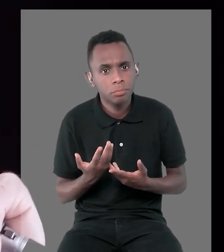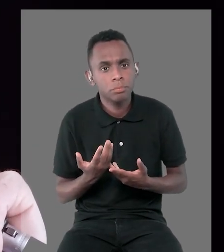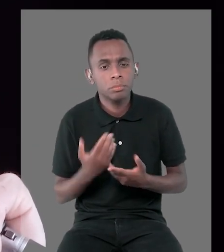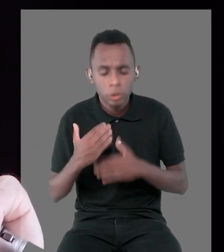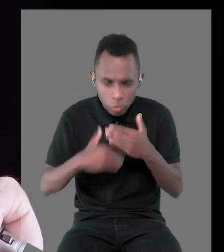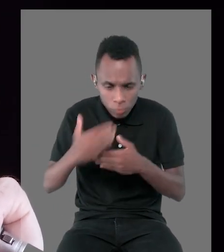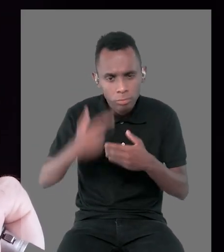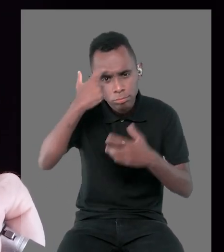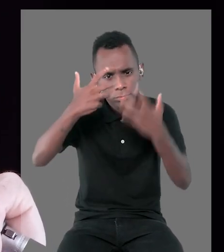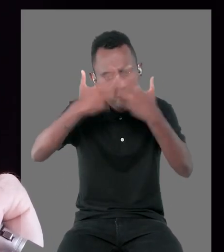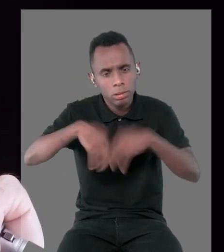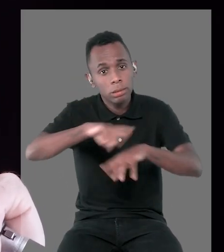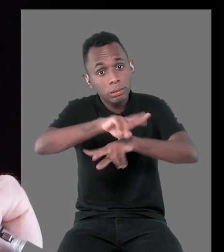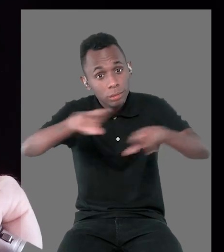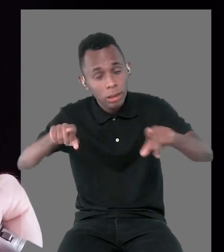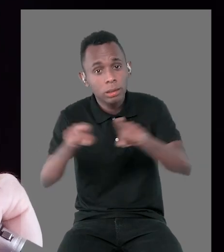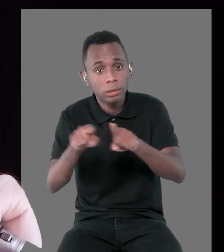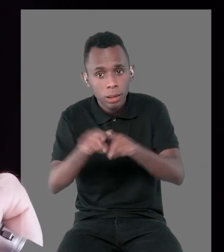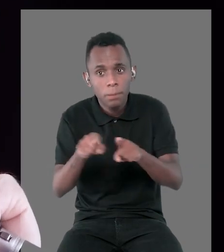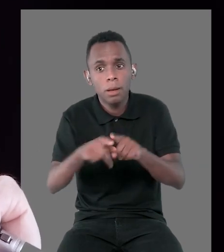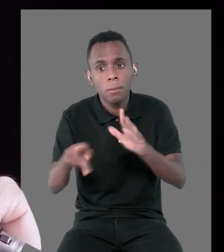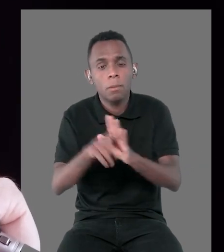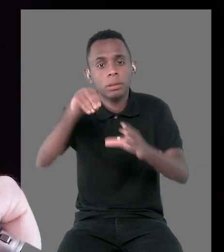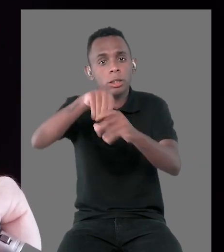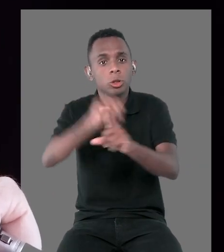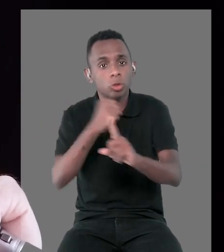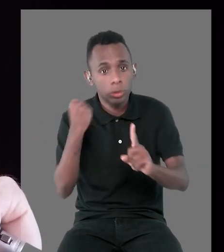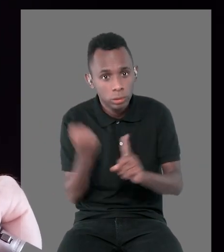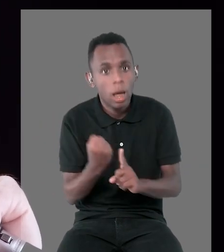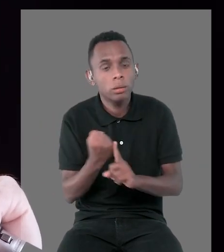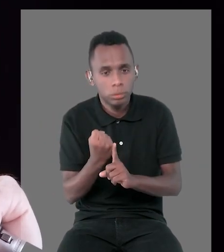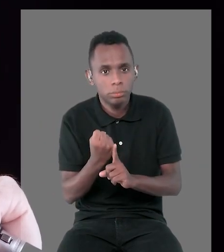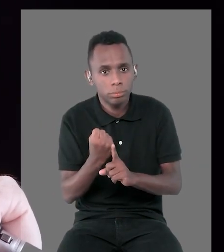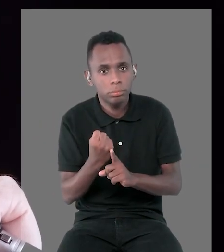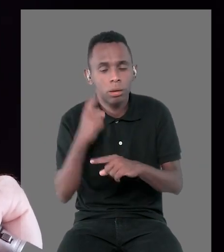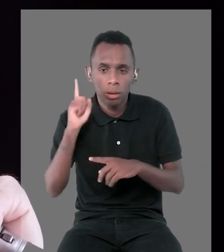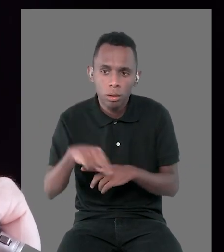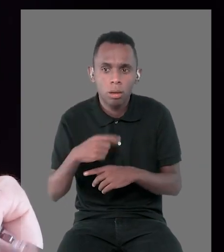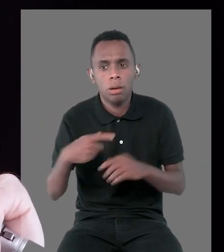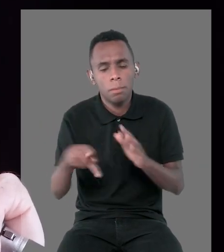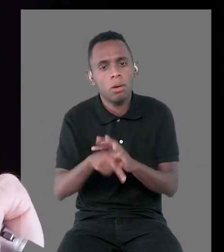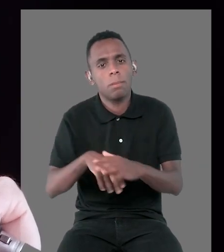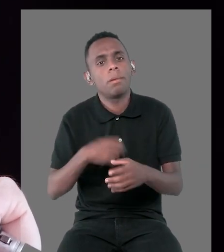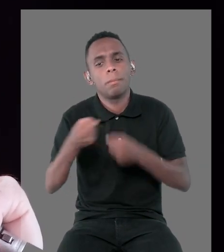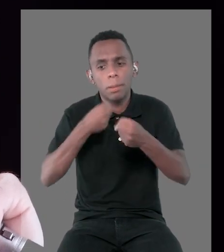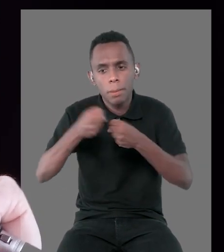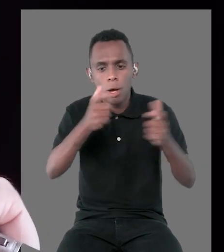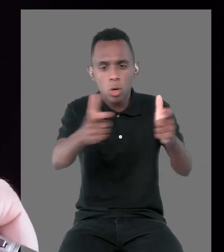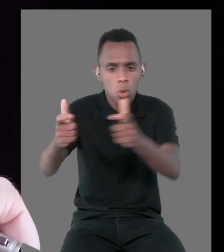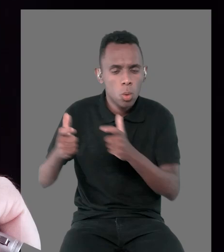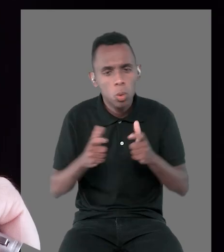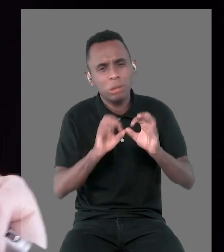ia construir o pensamento delas, iam se colocar na sua própria sociedade a partir de reportagens feitas em lugares